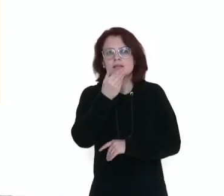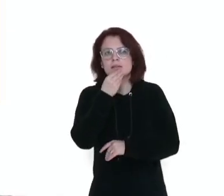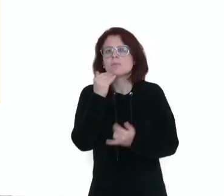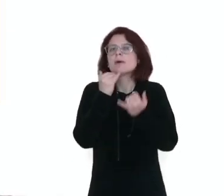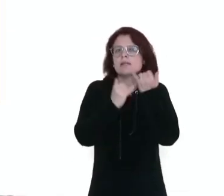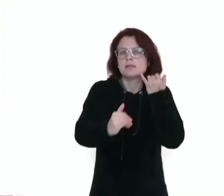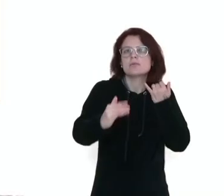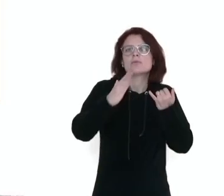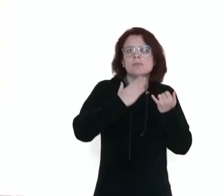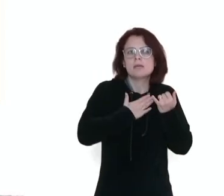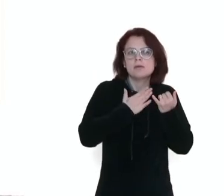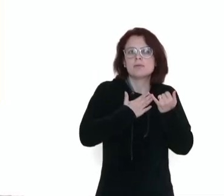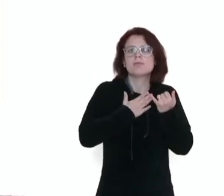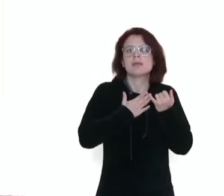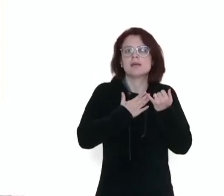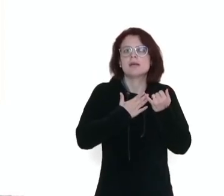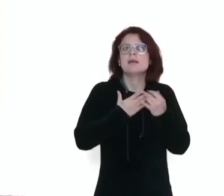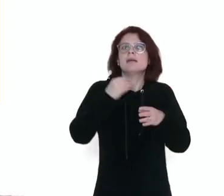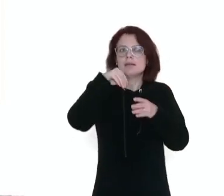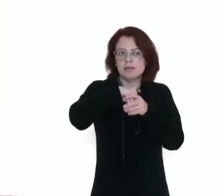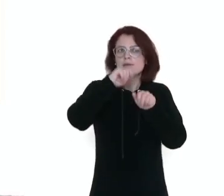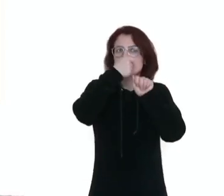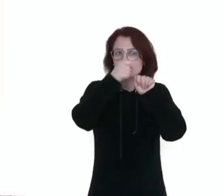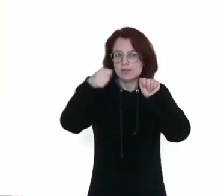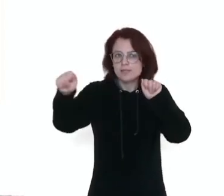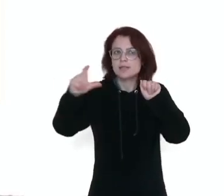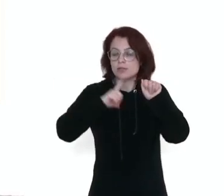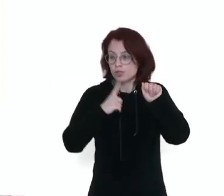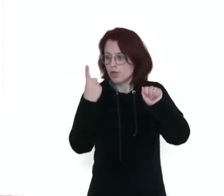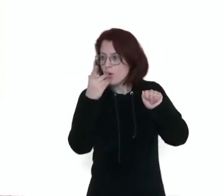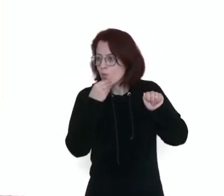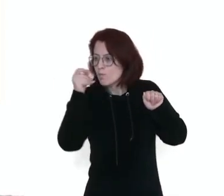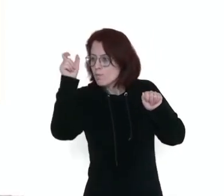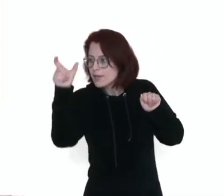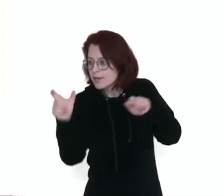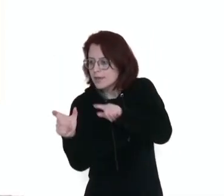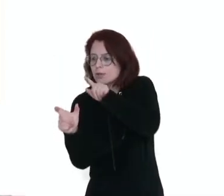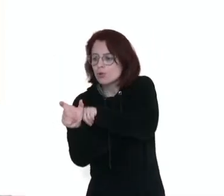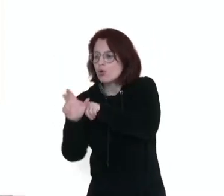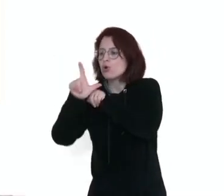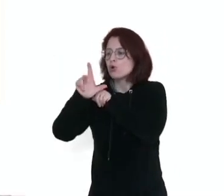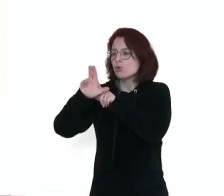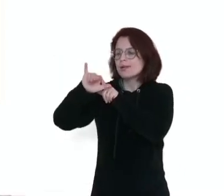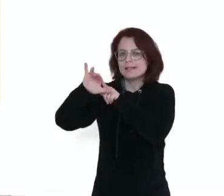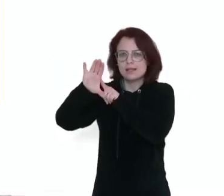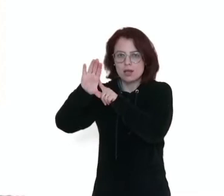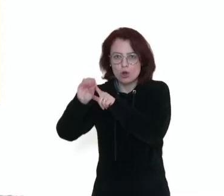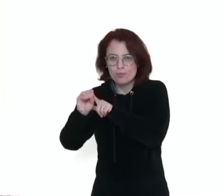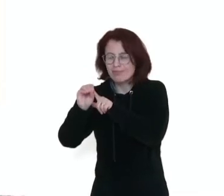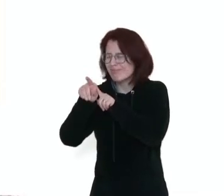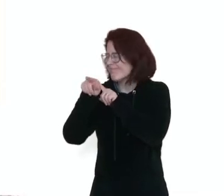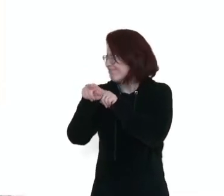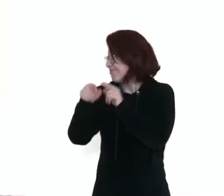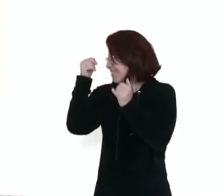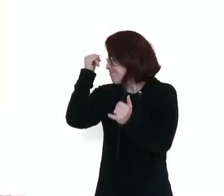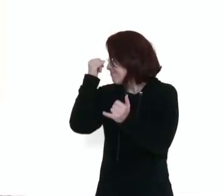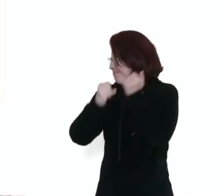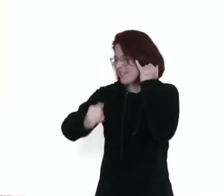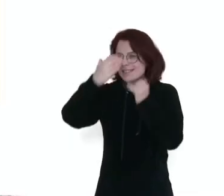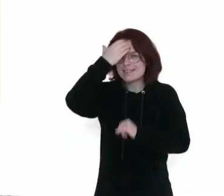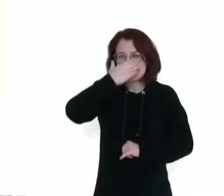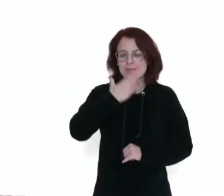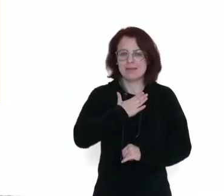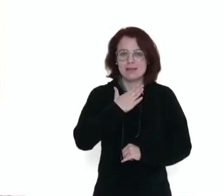parecidos comigo. Na associação de escoteiros havia um chamado Luizinho, que era a minha cara cuspida e